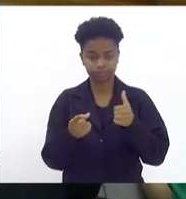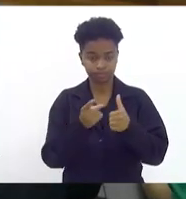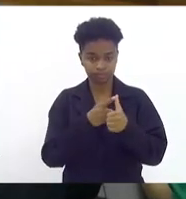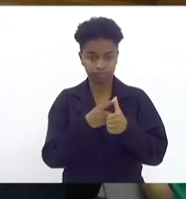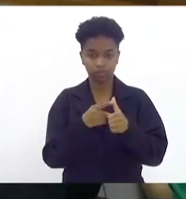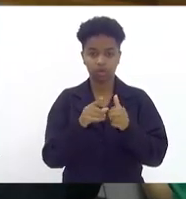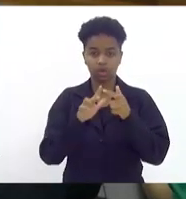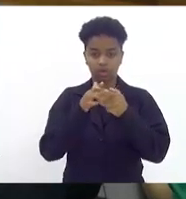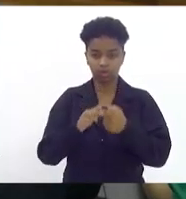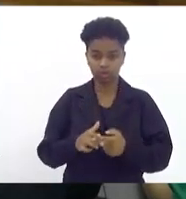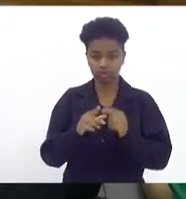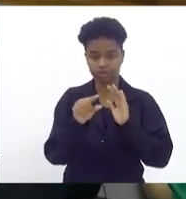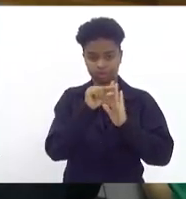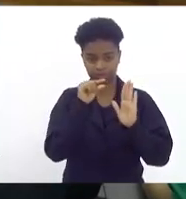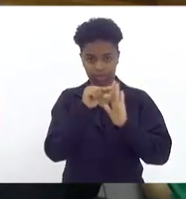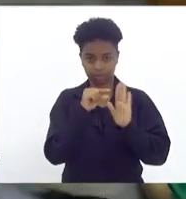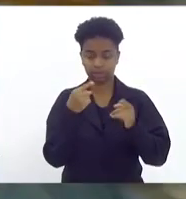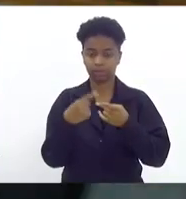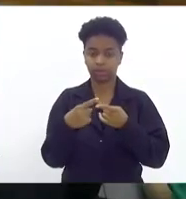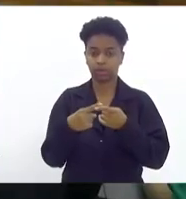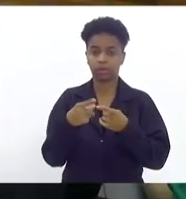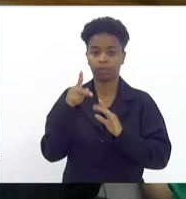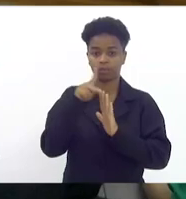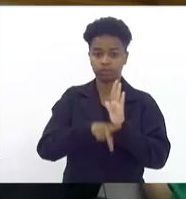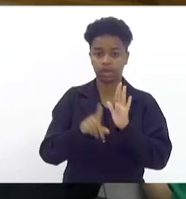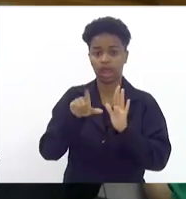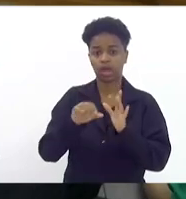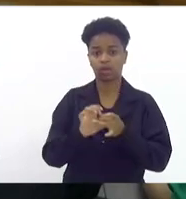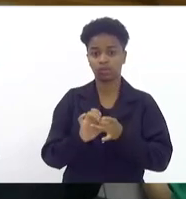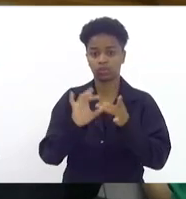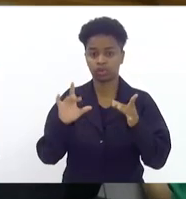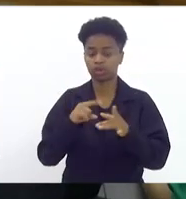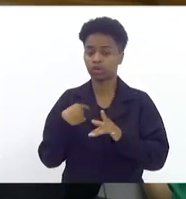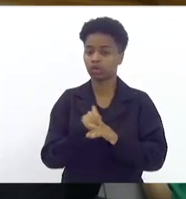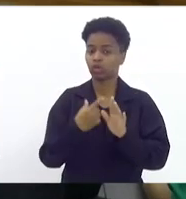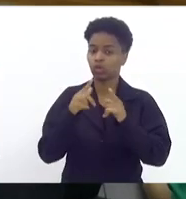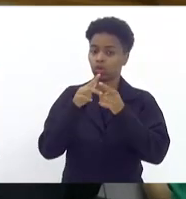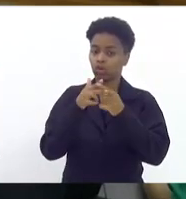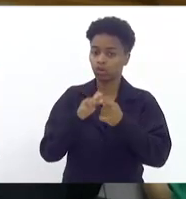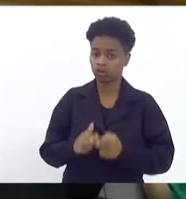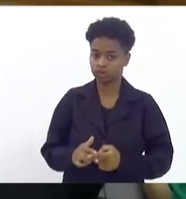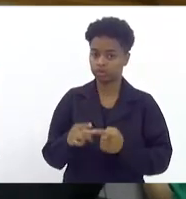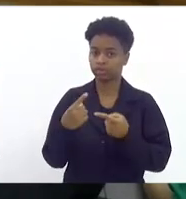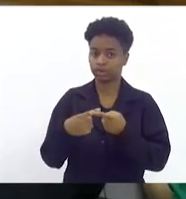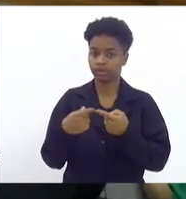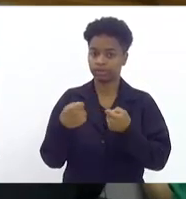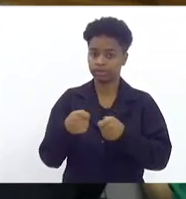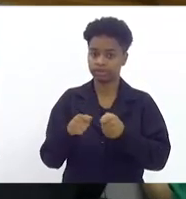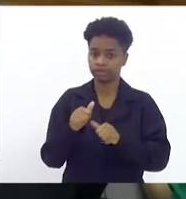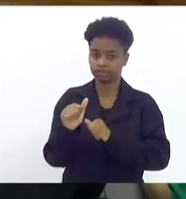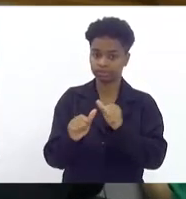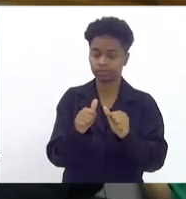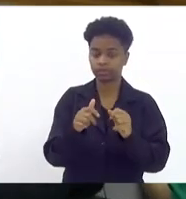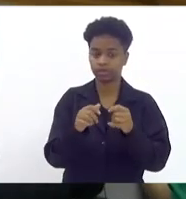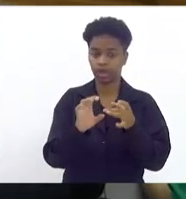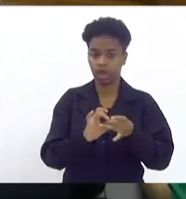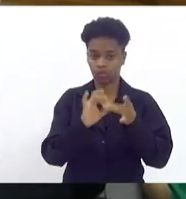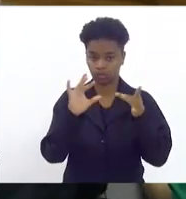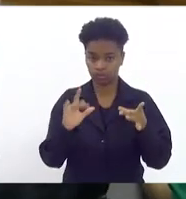ementa. Já que o projeto é autorizativo, a gente corrige a ementa para que ela fique autorizativa. E tem uma